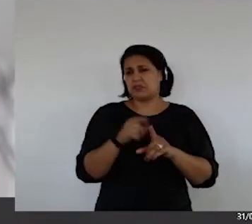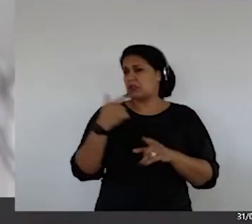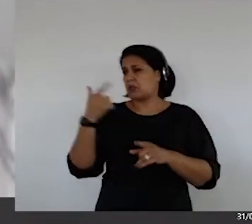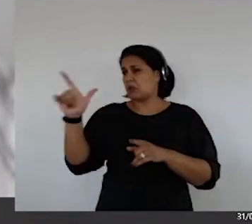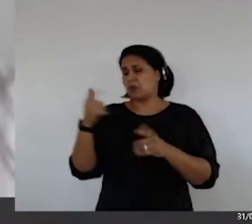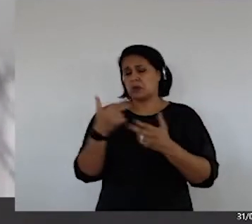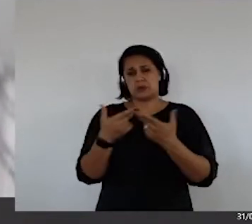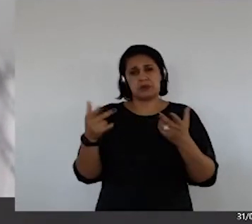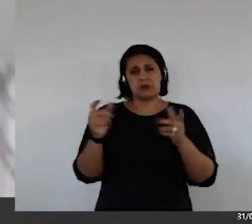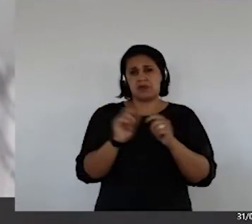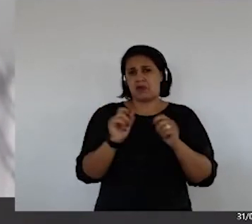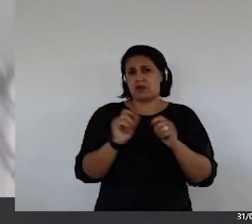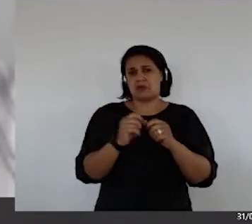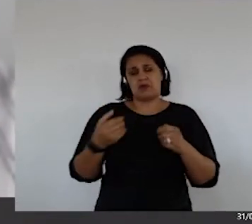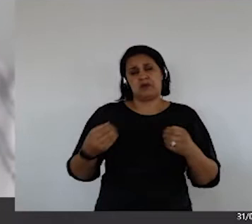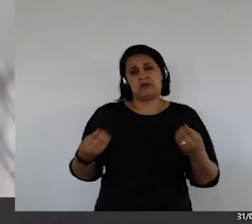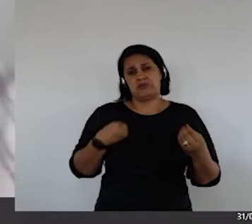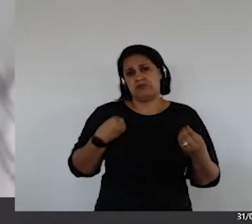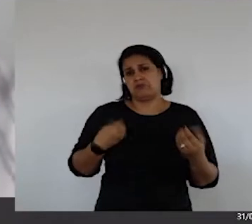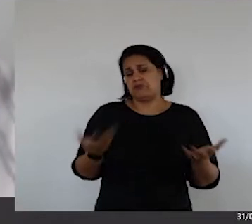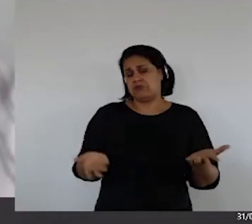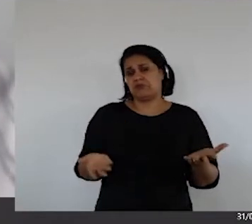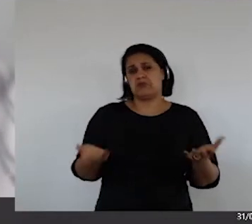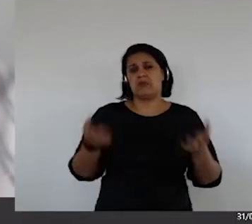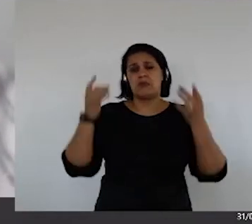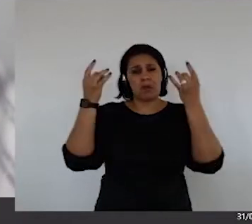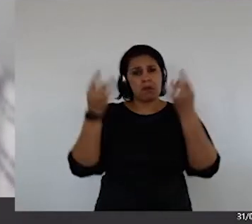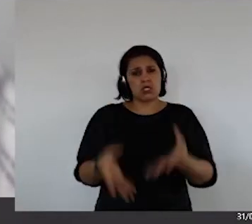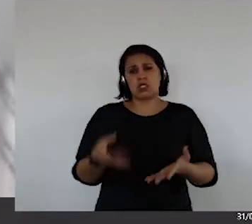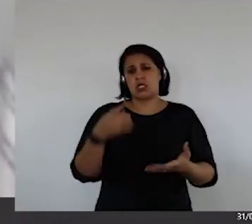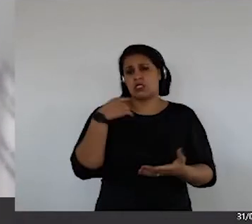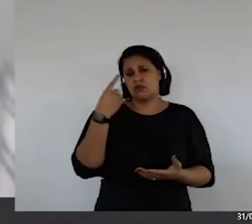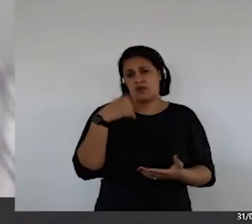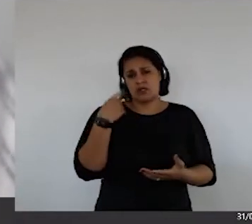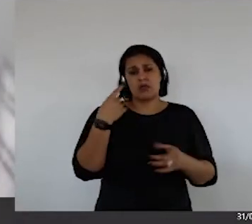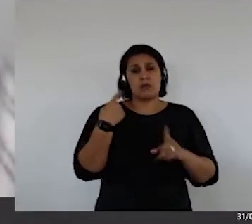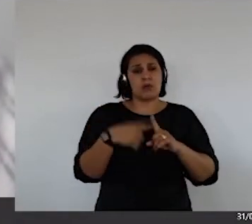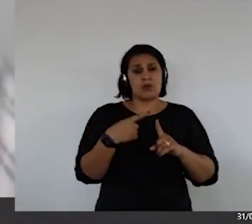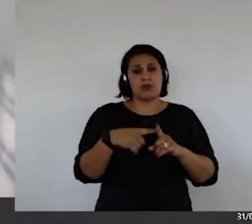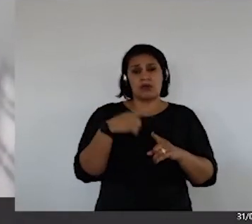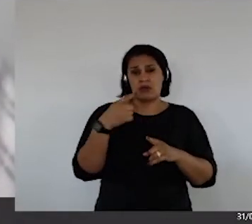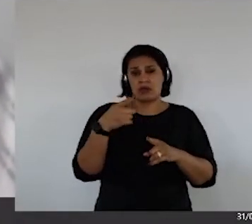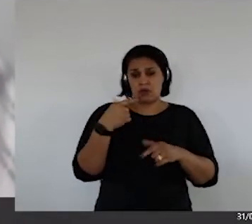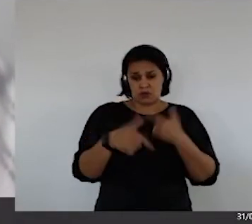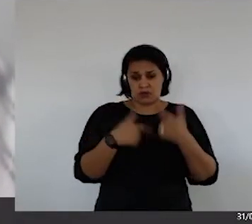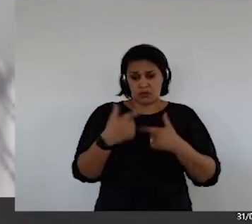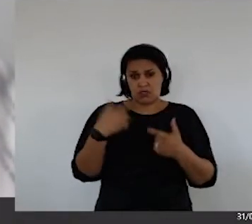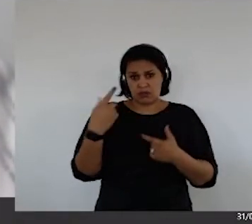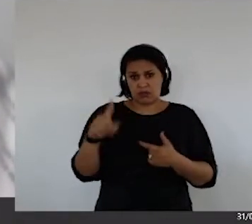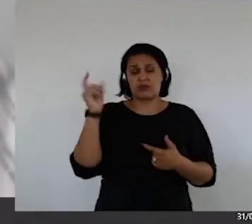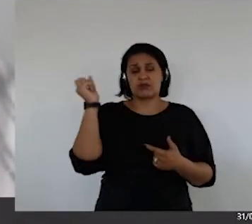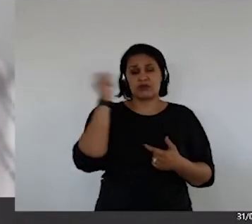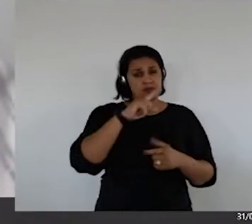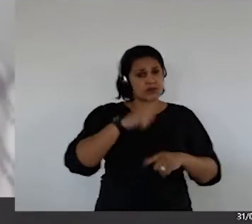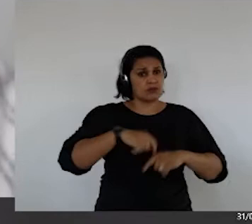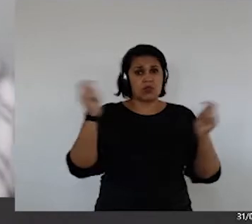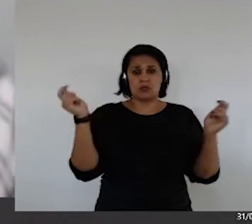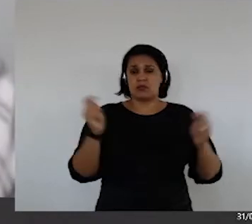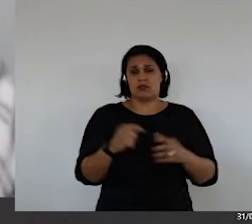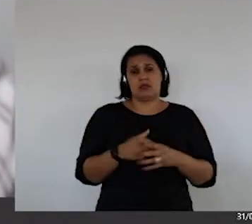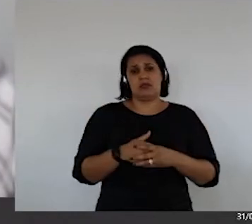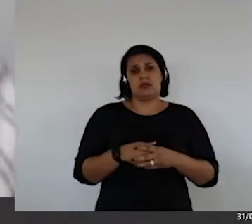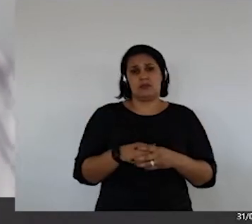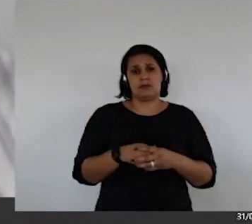de subsistência, infelizmente abandonando a advocacia, porque o exercício dela tem se tornado impossível.